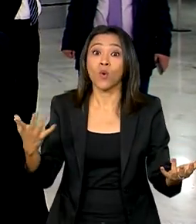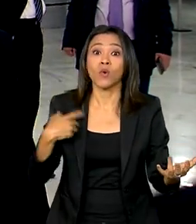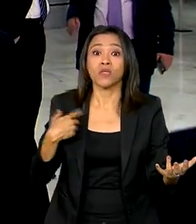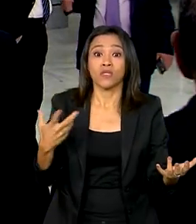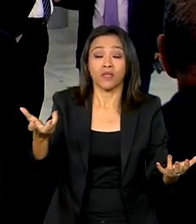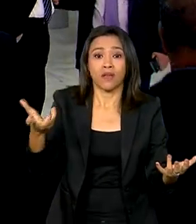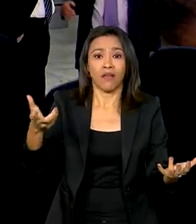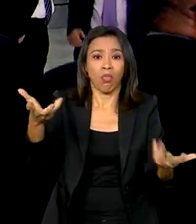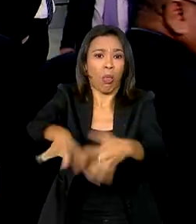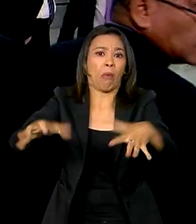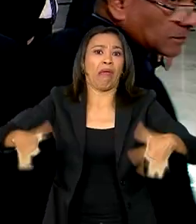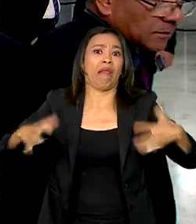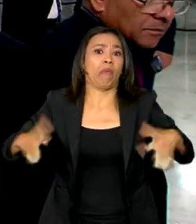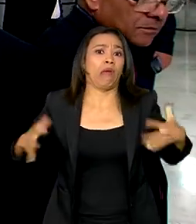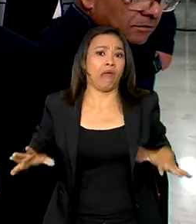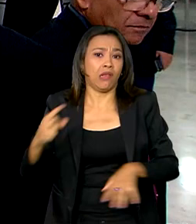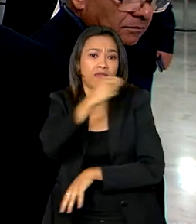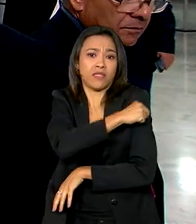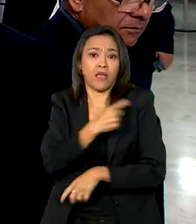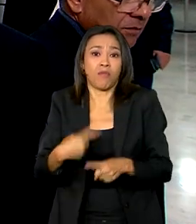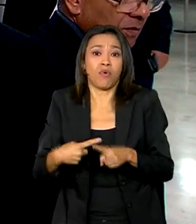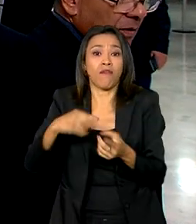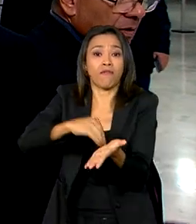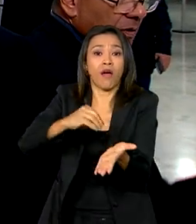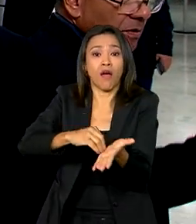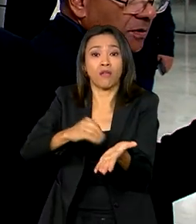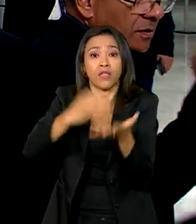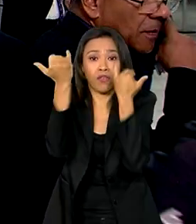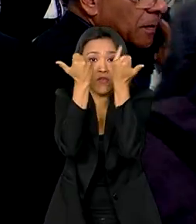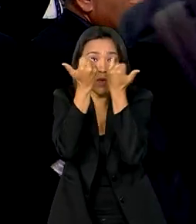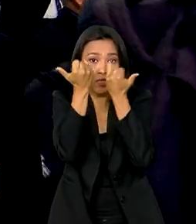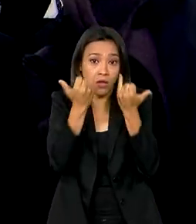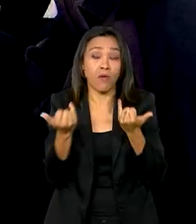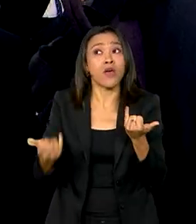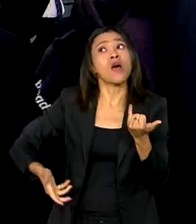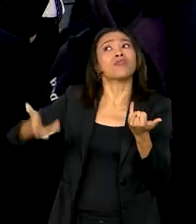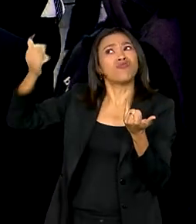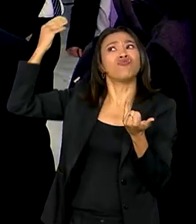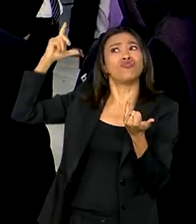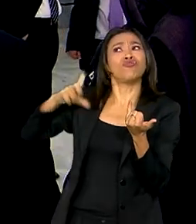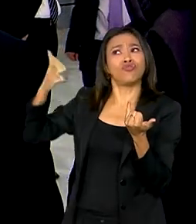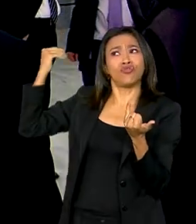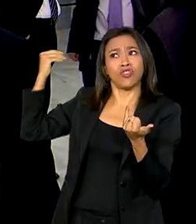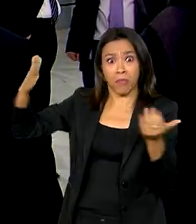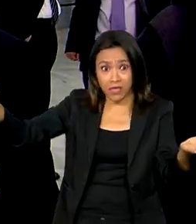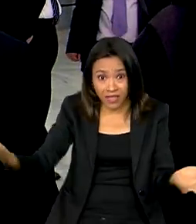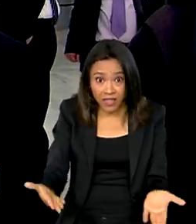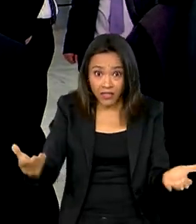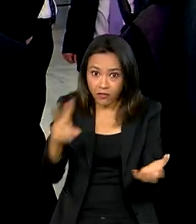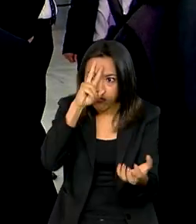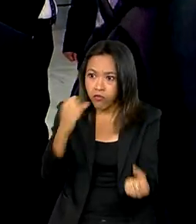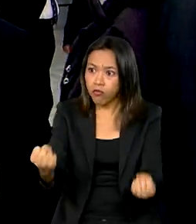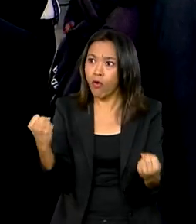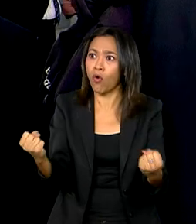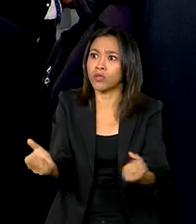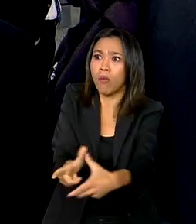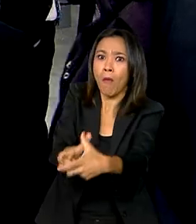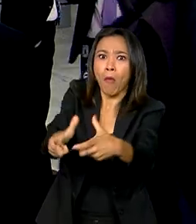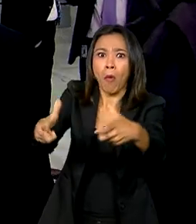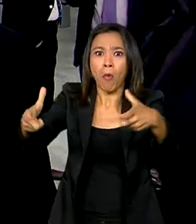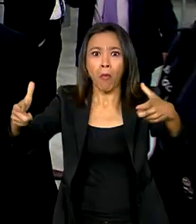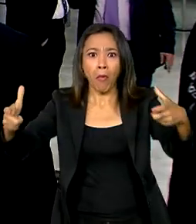vacinar por causa de desinformação. É um movimento que já vinha de antes, ganhava momento, mas que eu nunca vi ter tanta força e ser